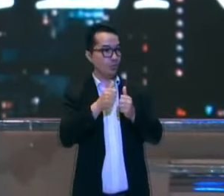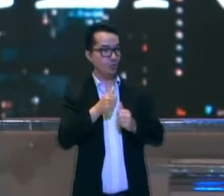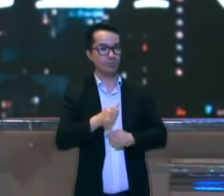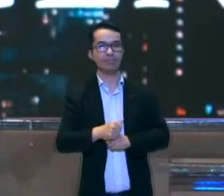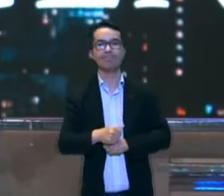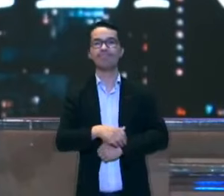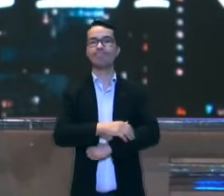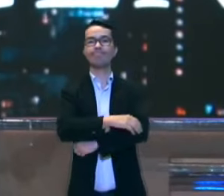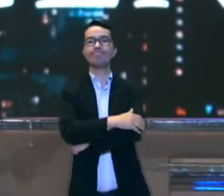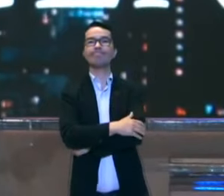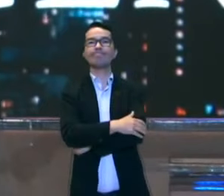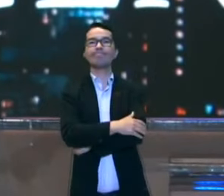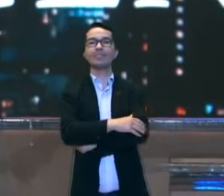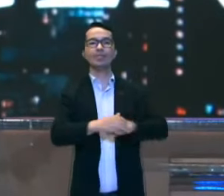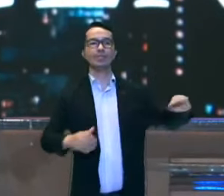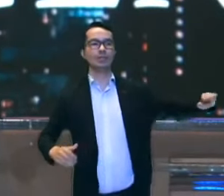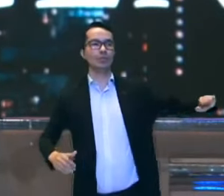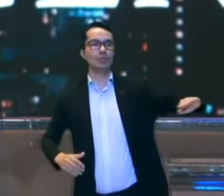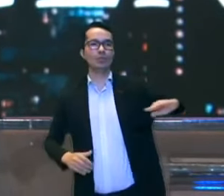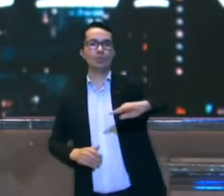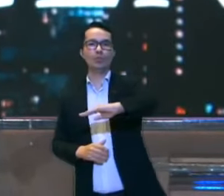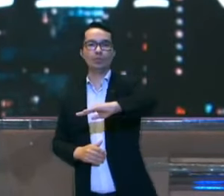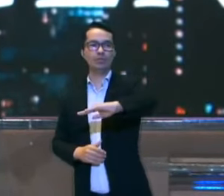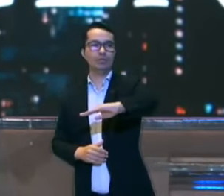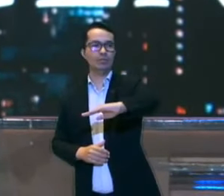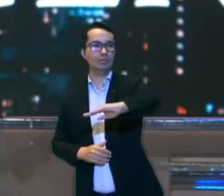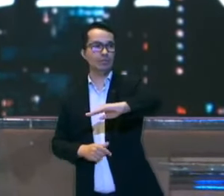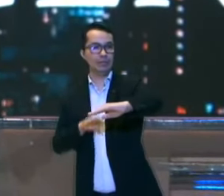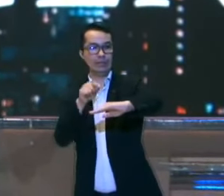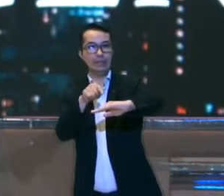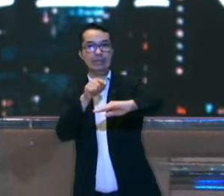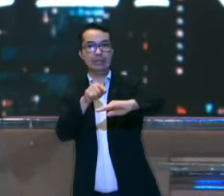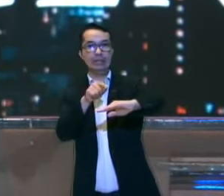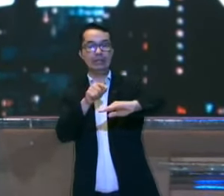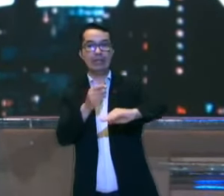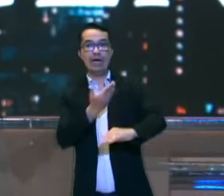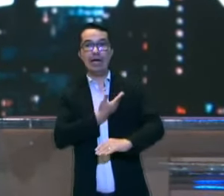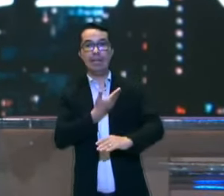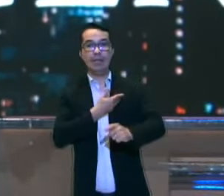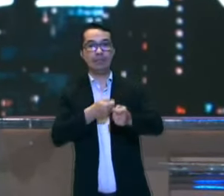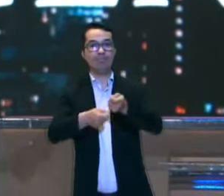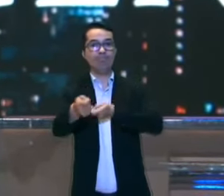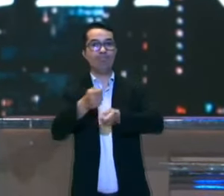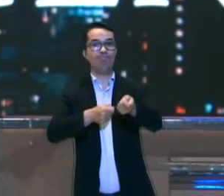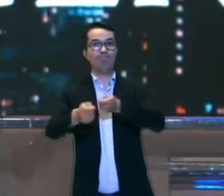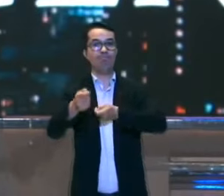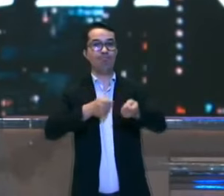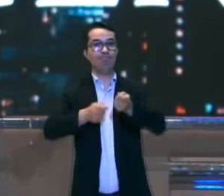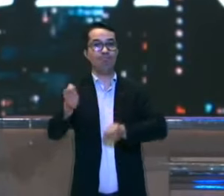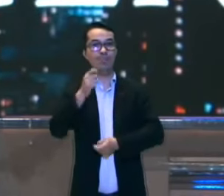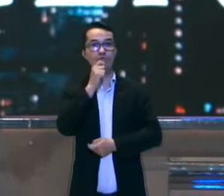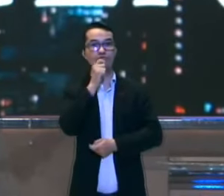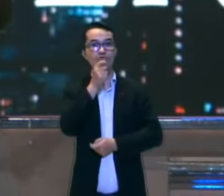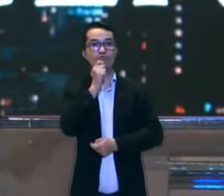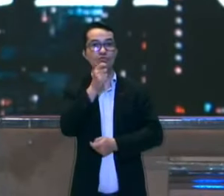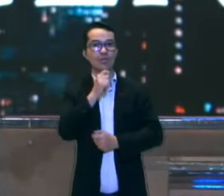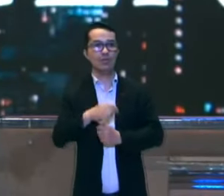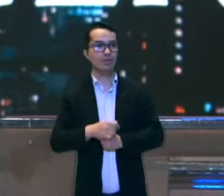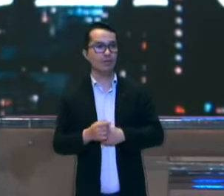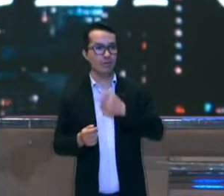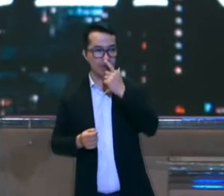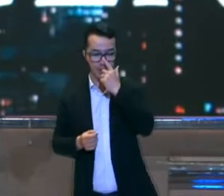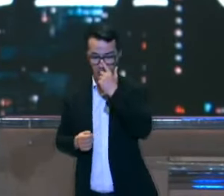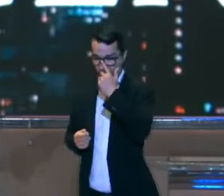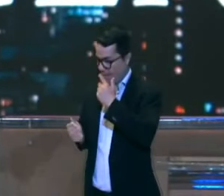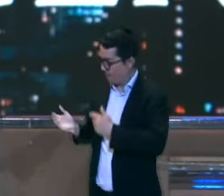carro. E era um amigo dele que era traficante. E abre a porta do carro e diz para ele: vem, eu te levo para casa. No